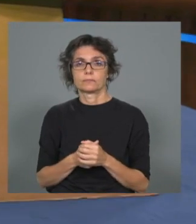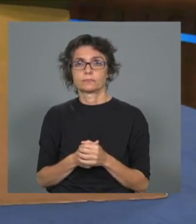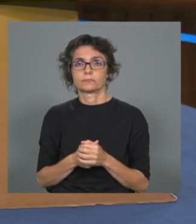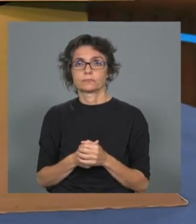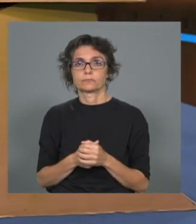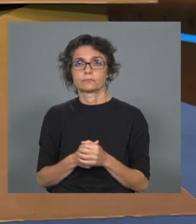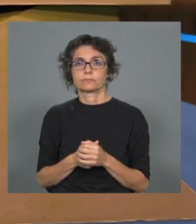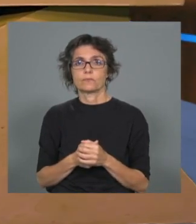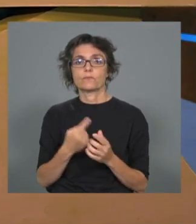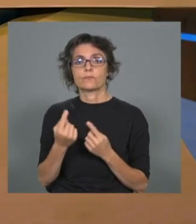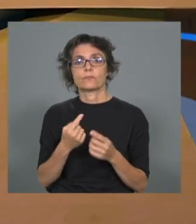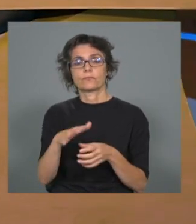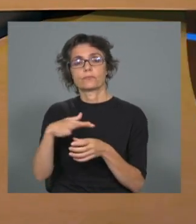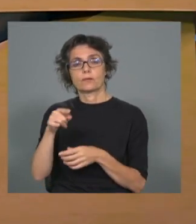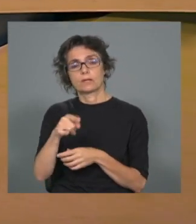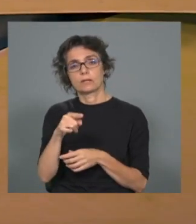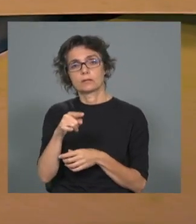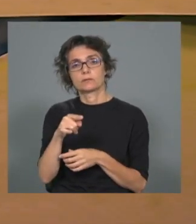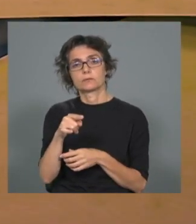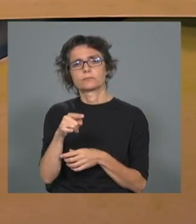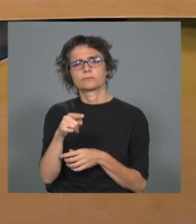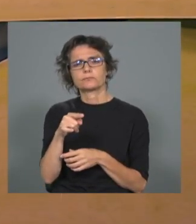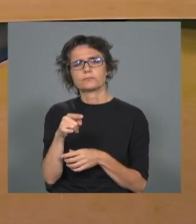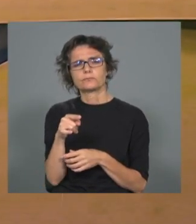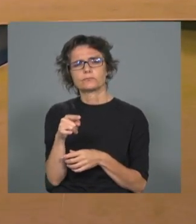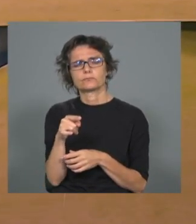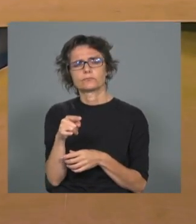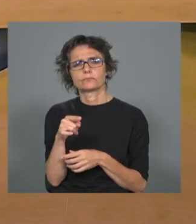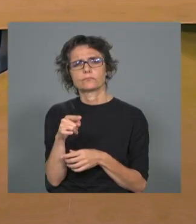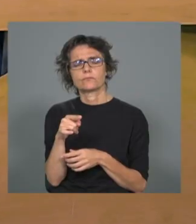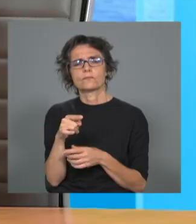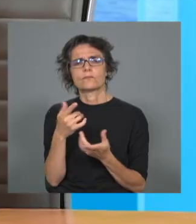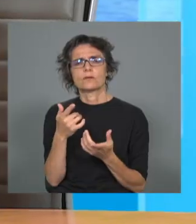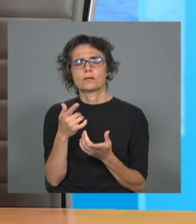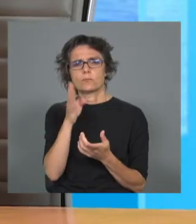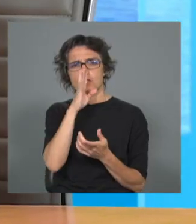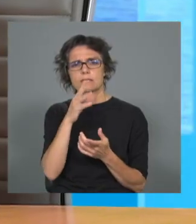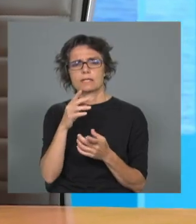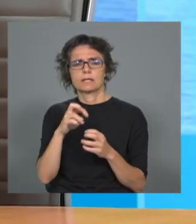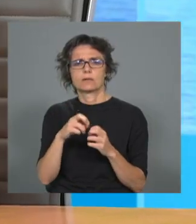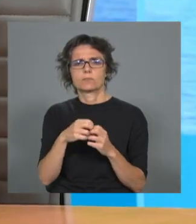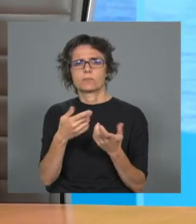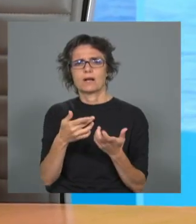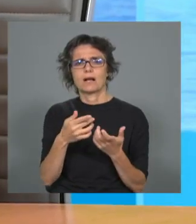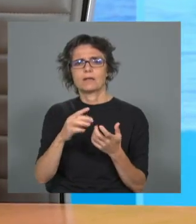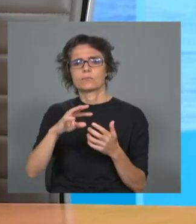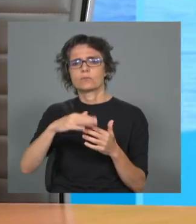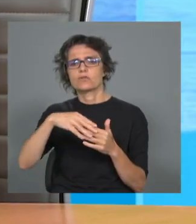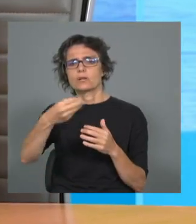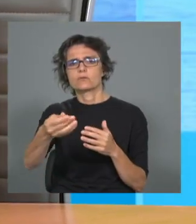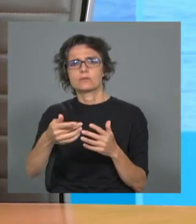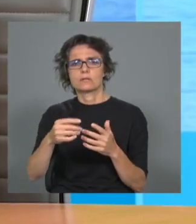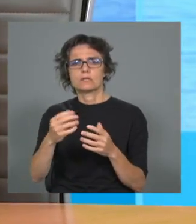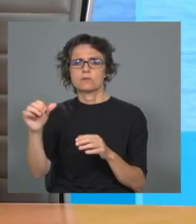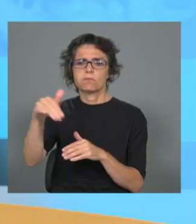aquela realidade determina grandemente depois todo um conjunto até de acesso a outras respostas, a outros serviços, não é? É